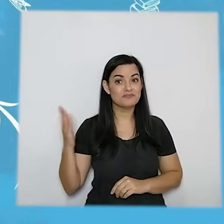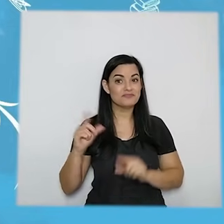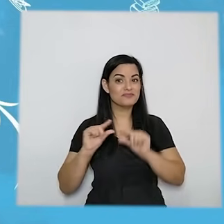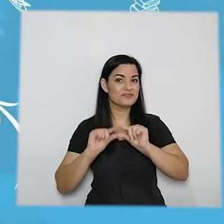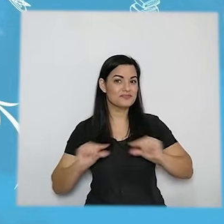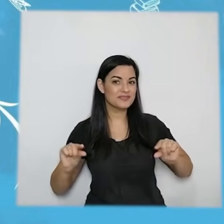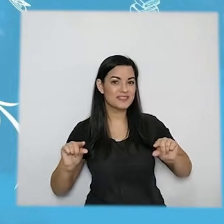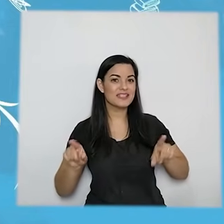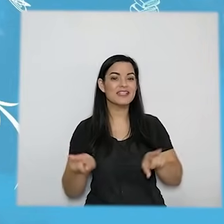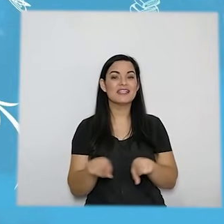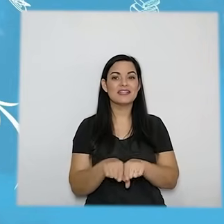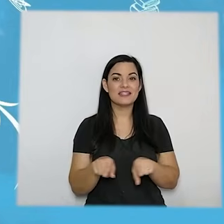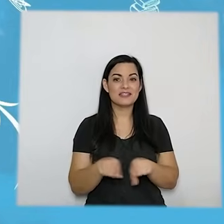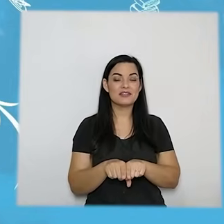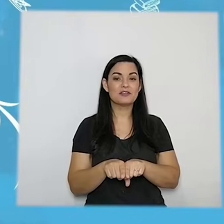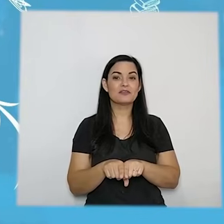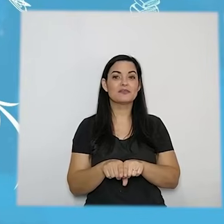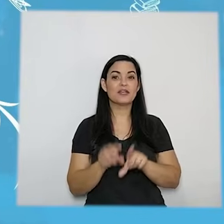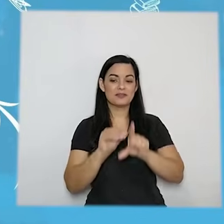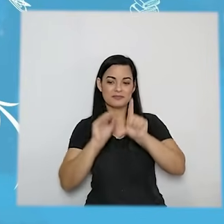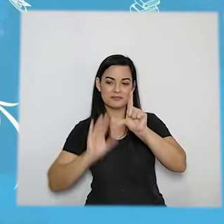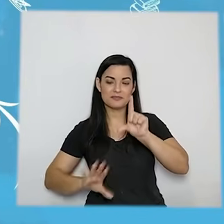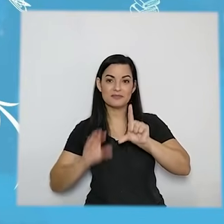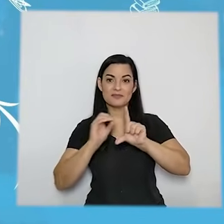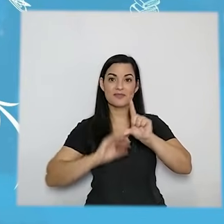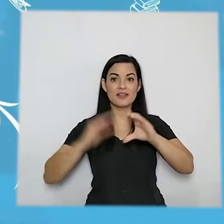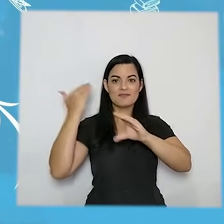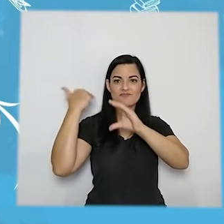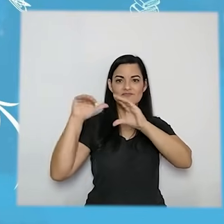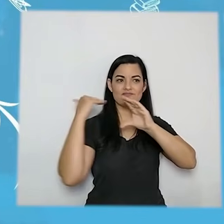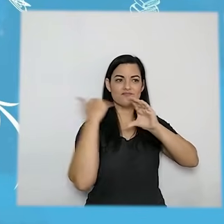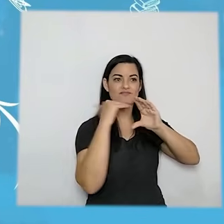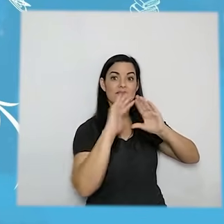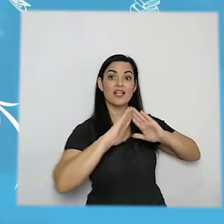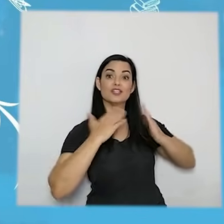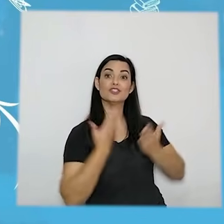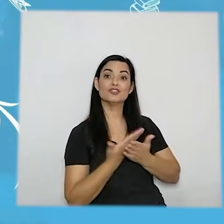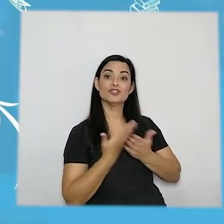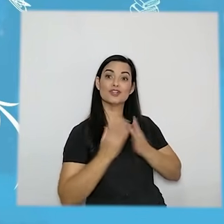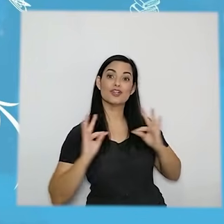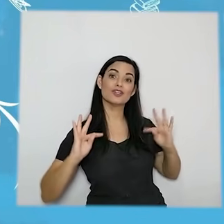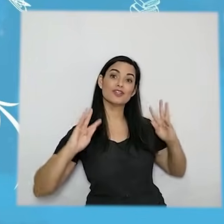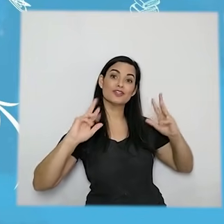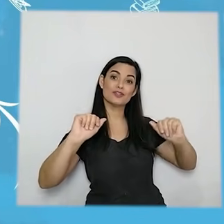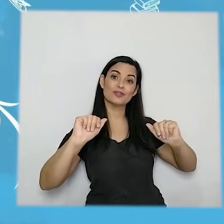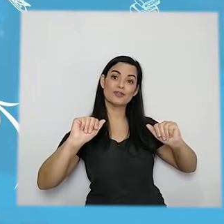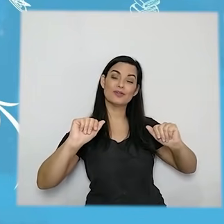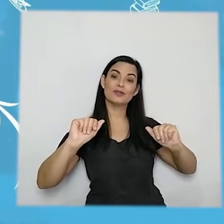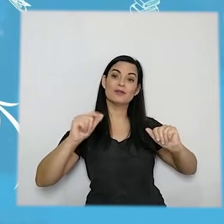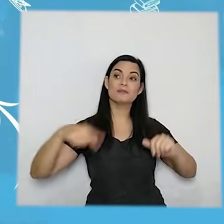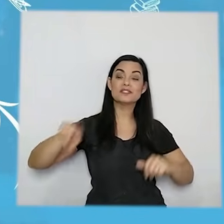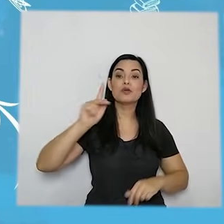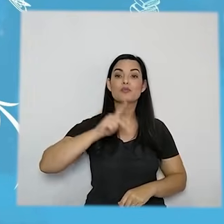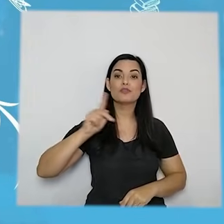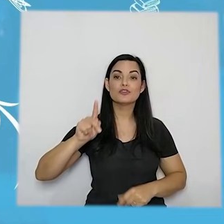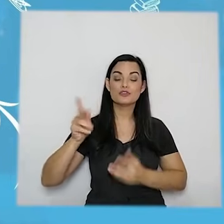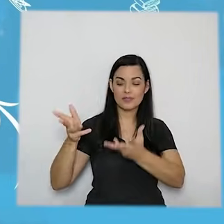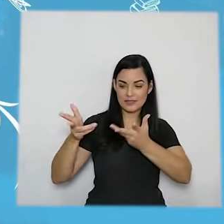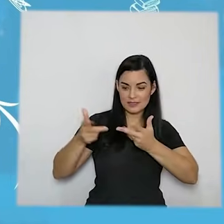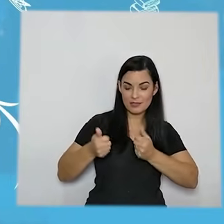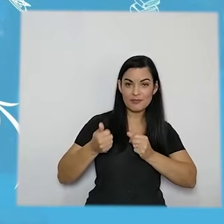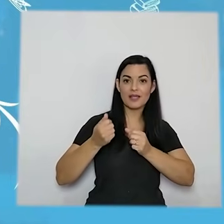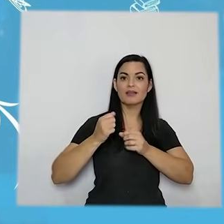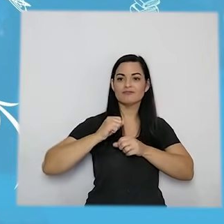link também será compartilhado com as escolas, tá bom? Para que todo mundo possa ser contemplado